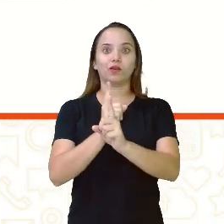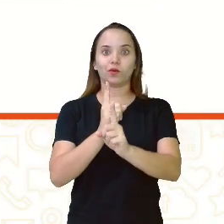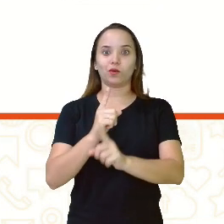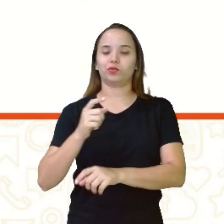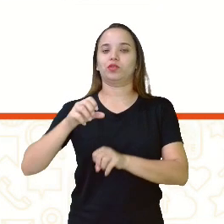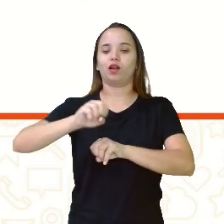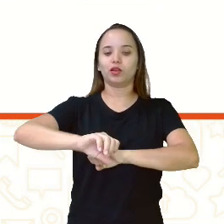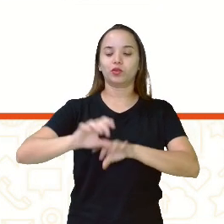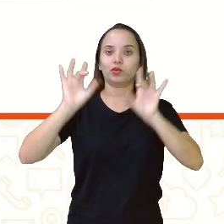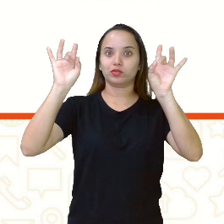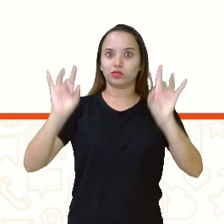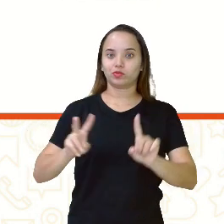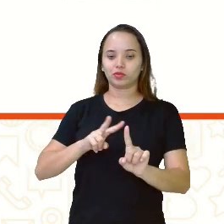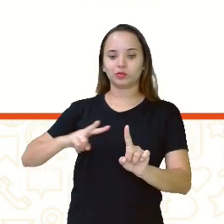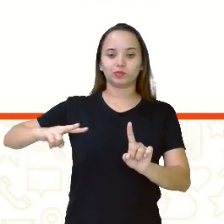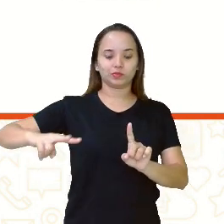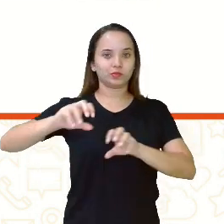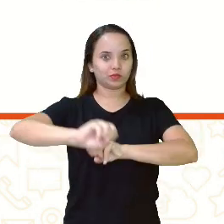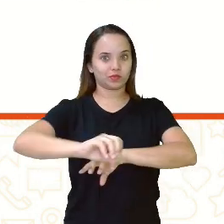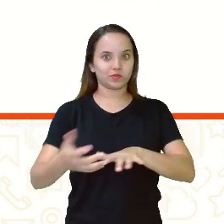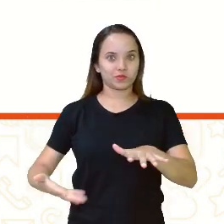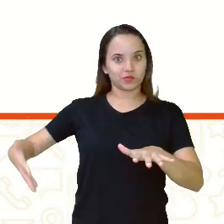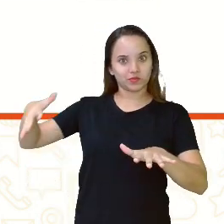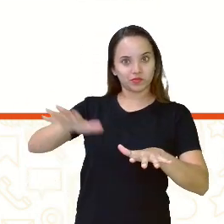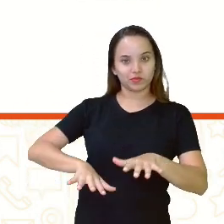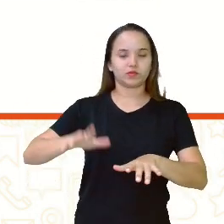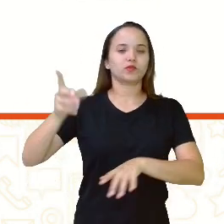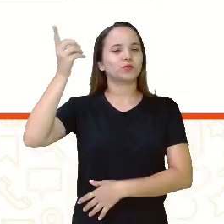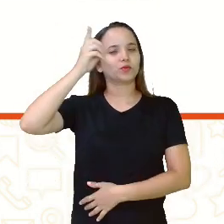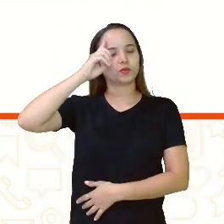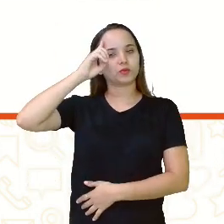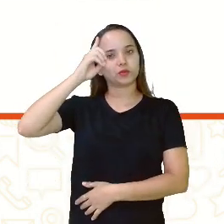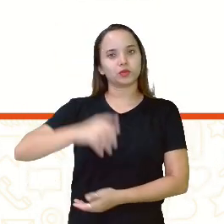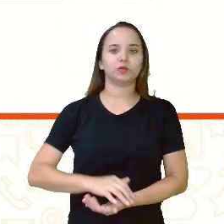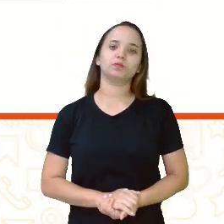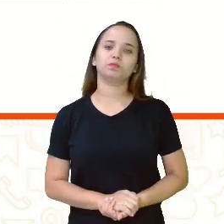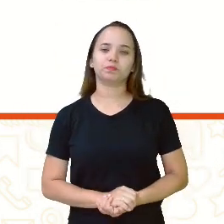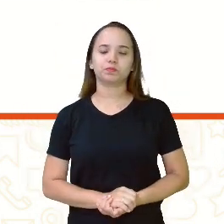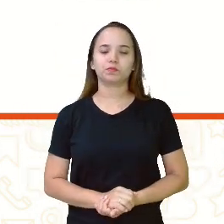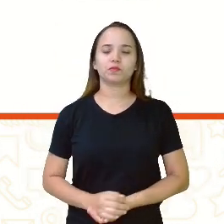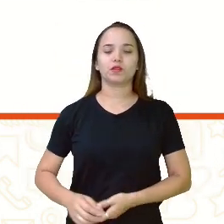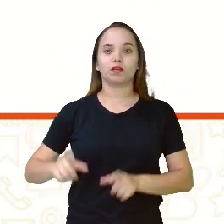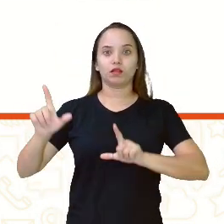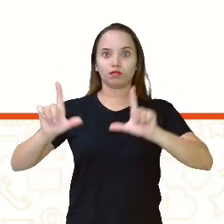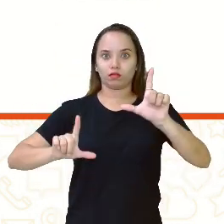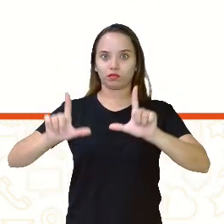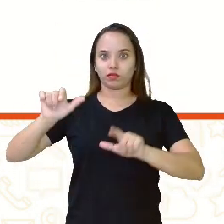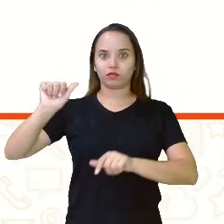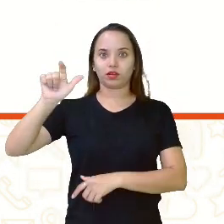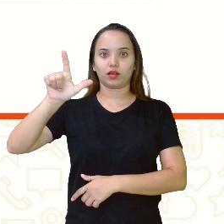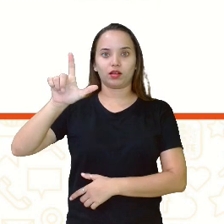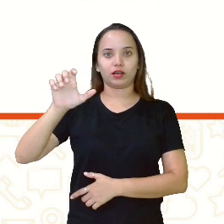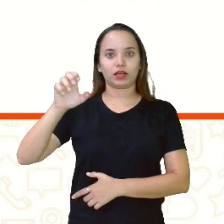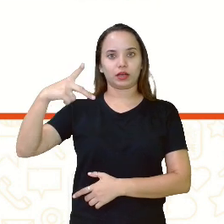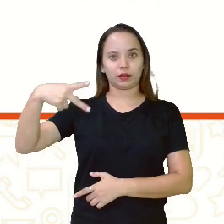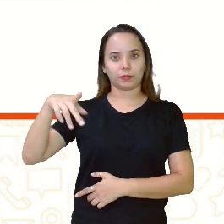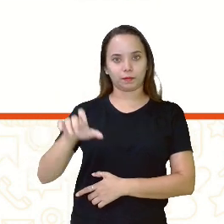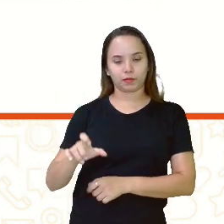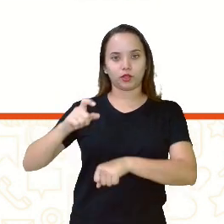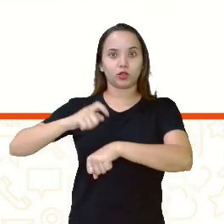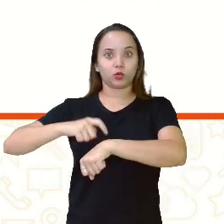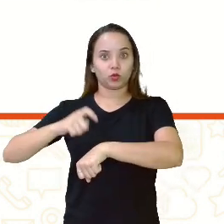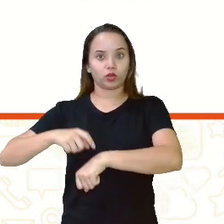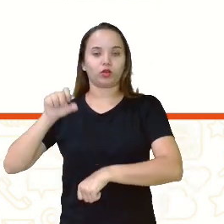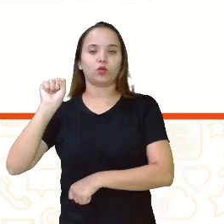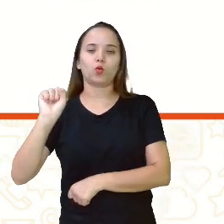a educação especial na perspectiva da educação inclusiva diariamente na TV Alep, no horário das 8h45